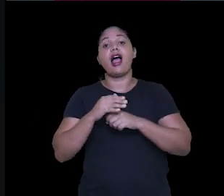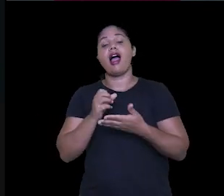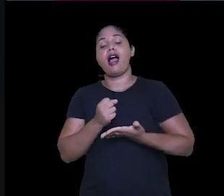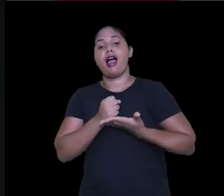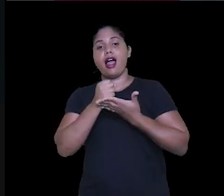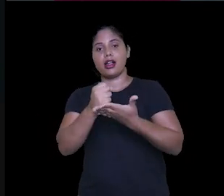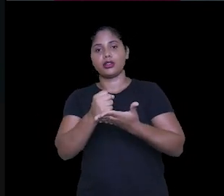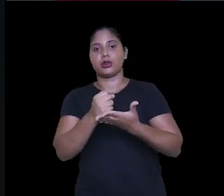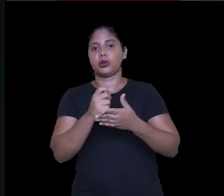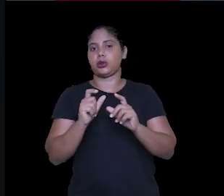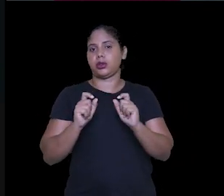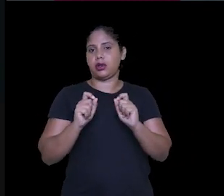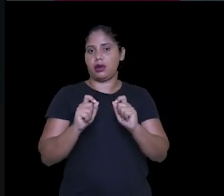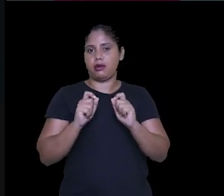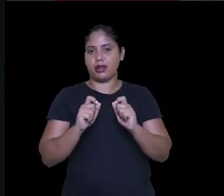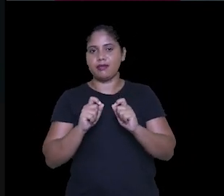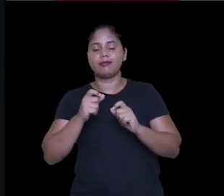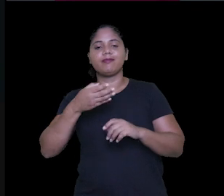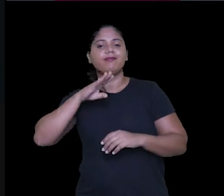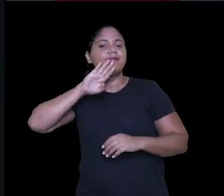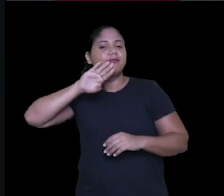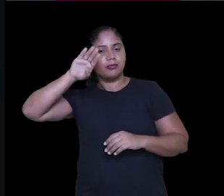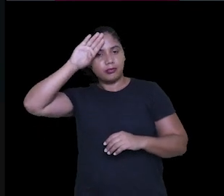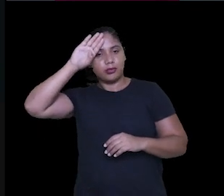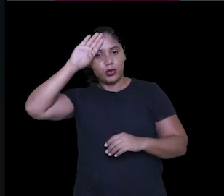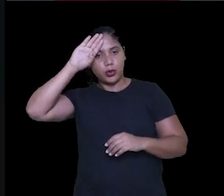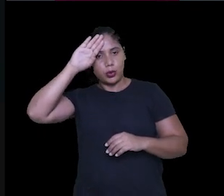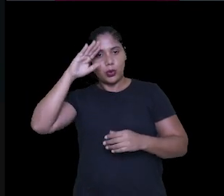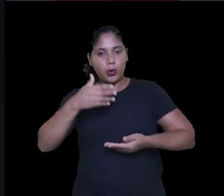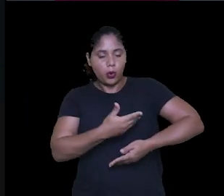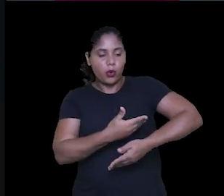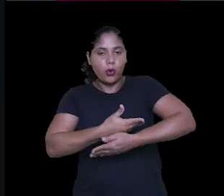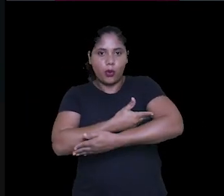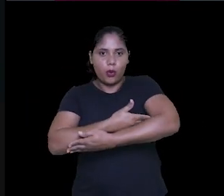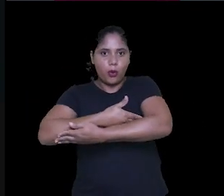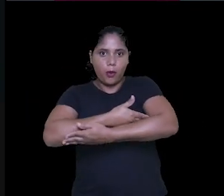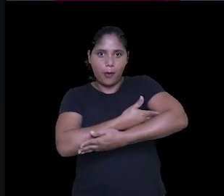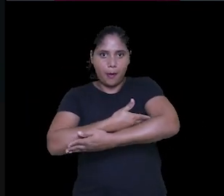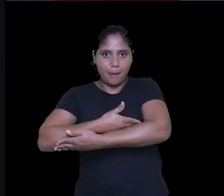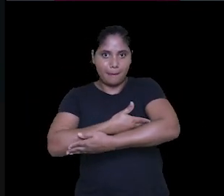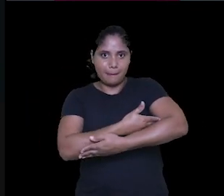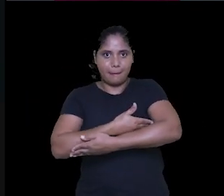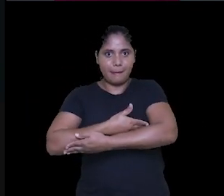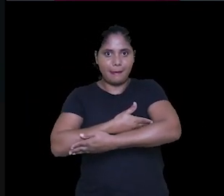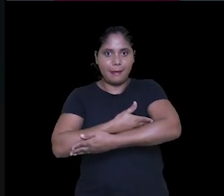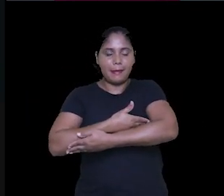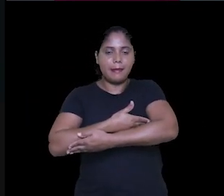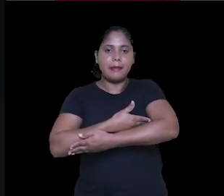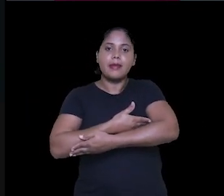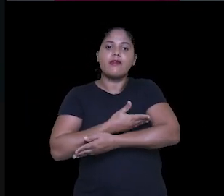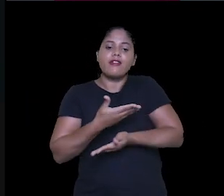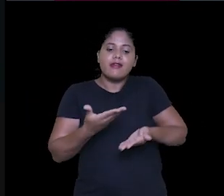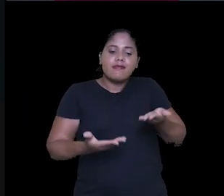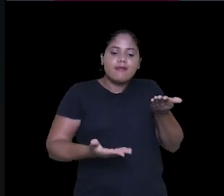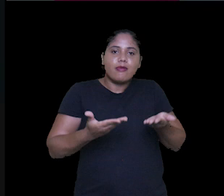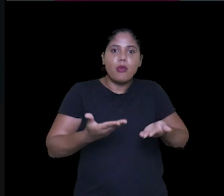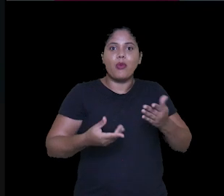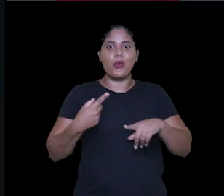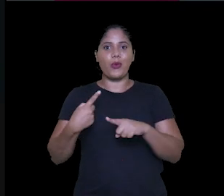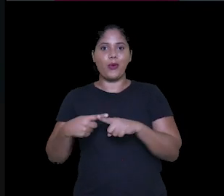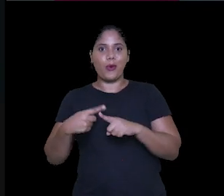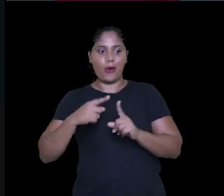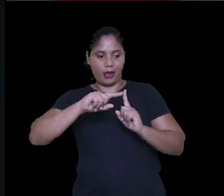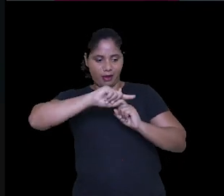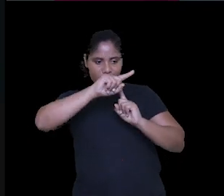Ajuda a estabilização e a regularização da temperatura do RN, já que dentro da barriga ele se encontrava em